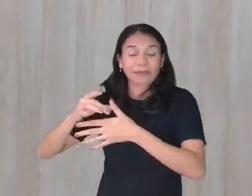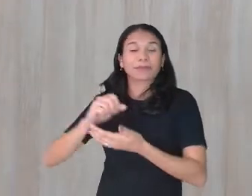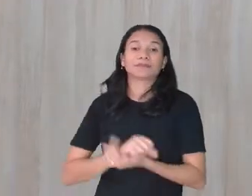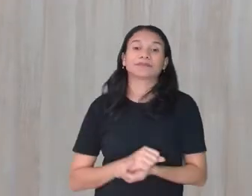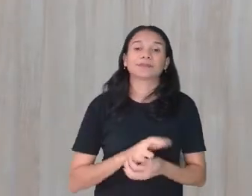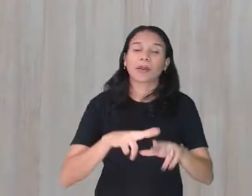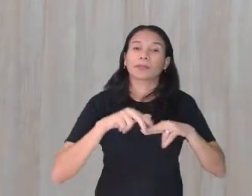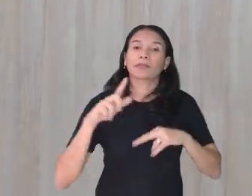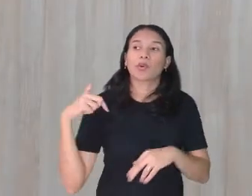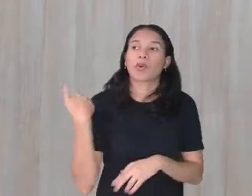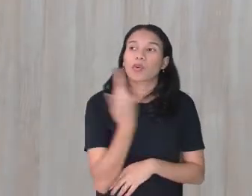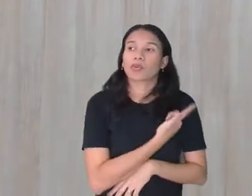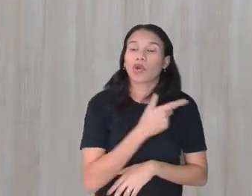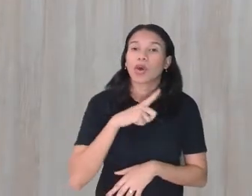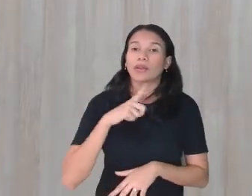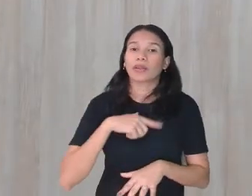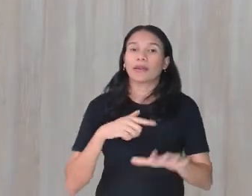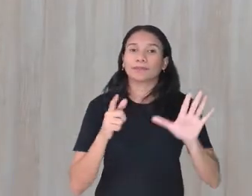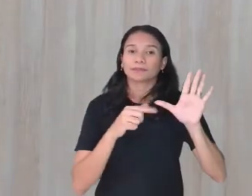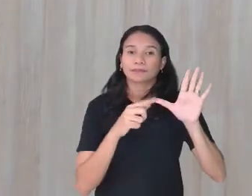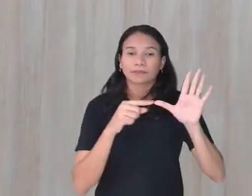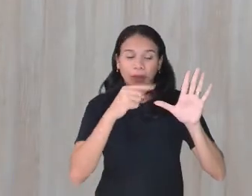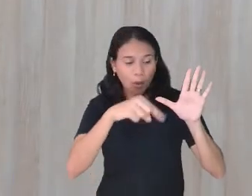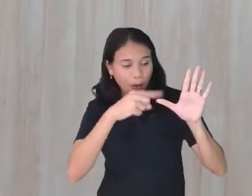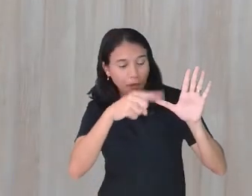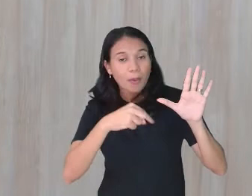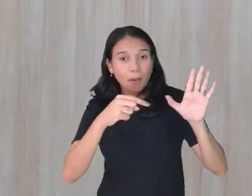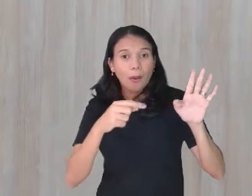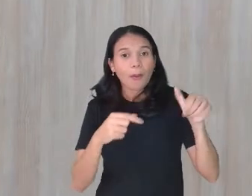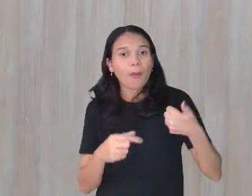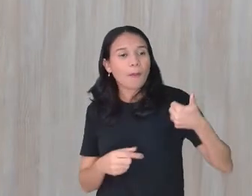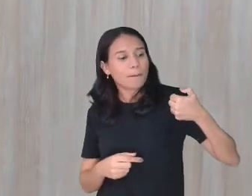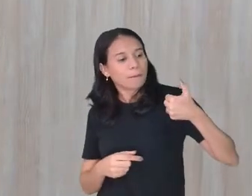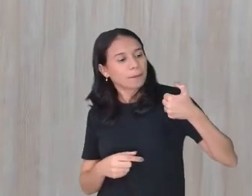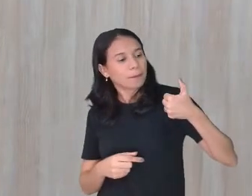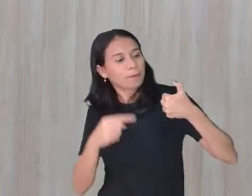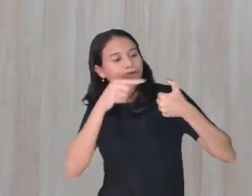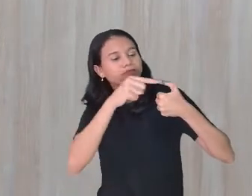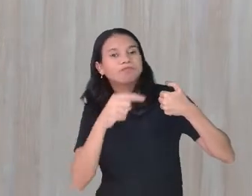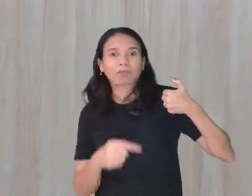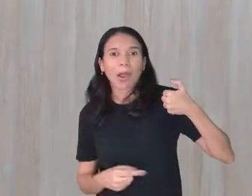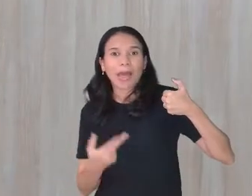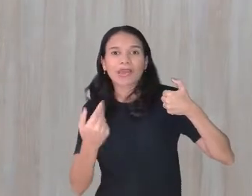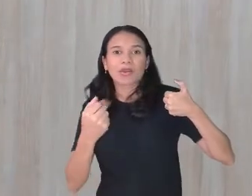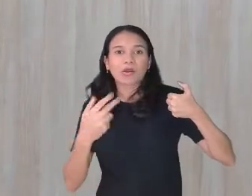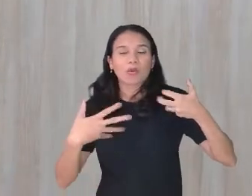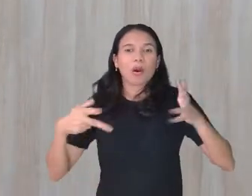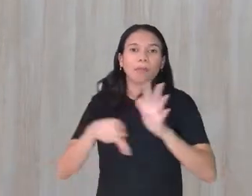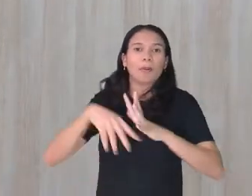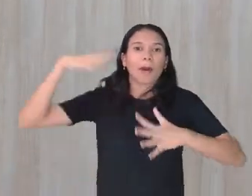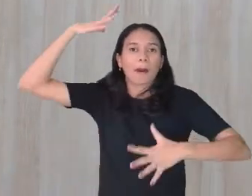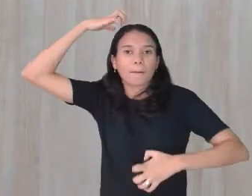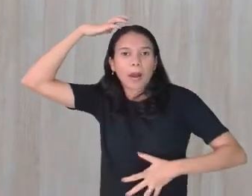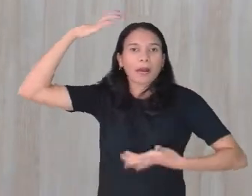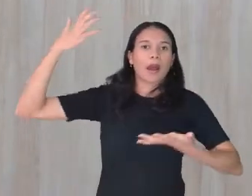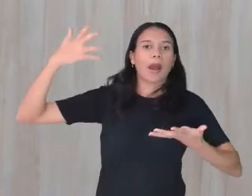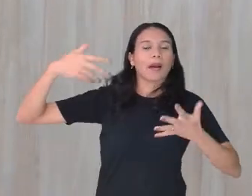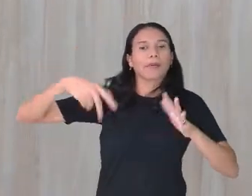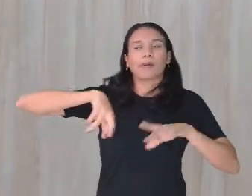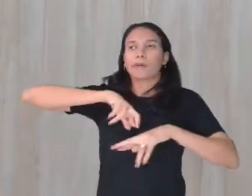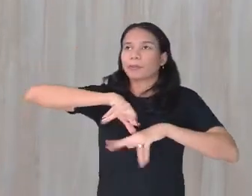primatas é que nós temos, ó, o polegar opositor, como os macacos, os orangotangos, os